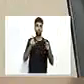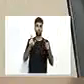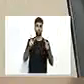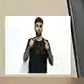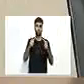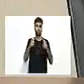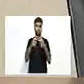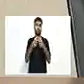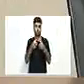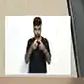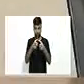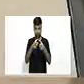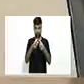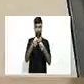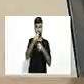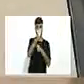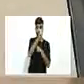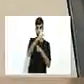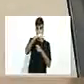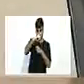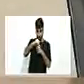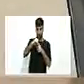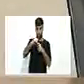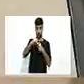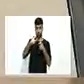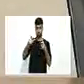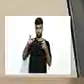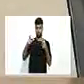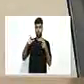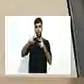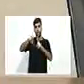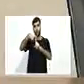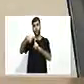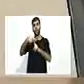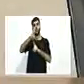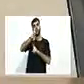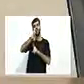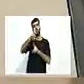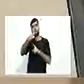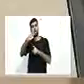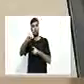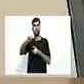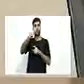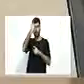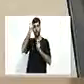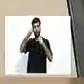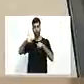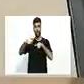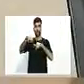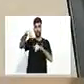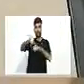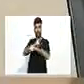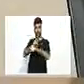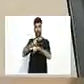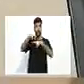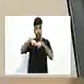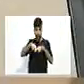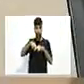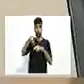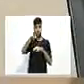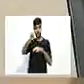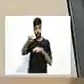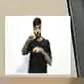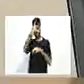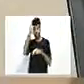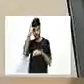Aterro então de 89 nós teríamos mais 50 e poucas pessoas para Viçosa então tem 50 e poucas